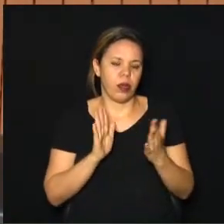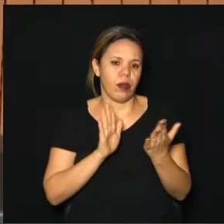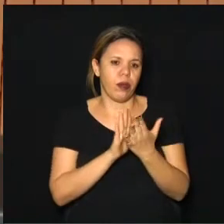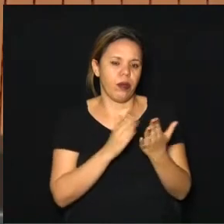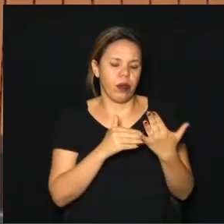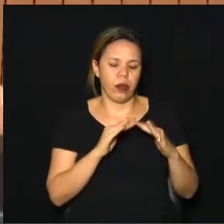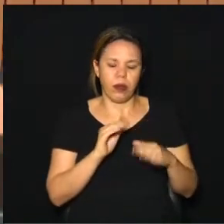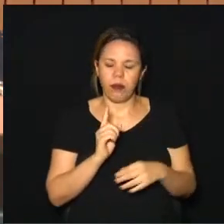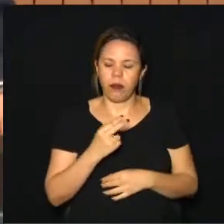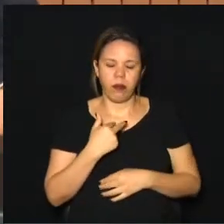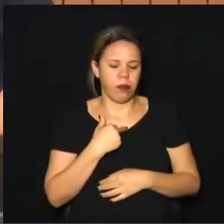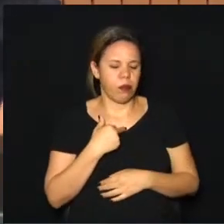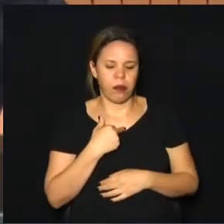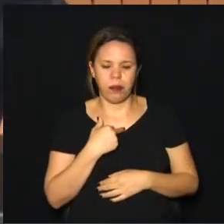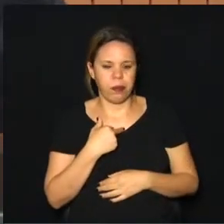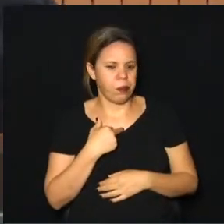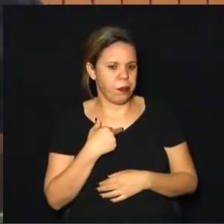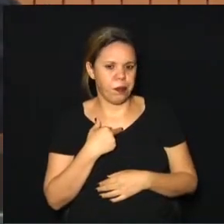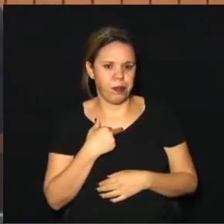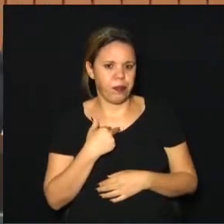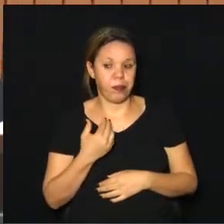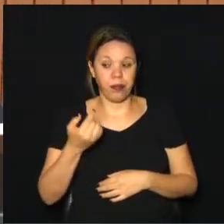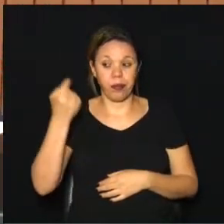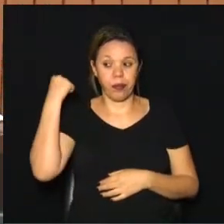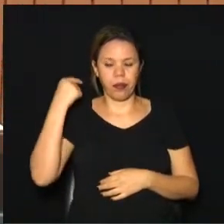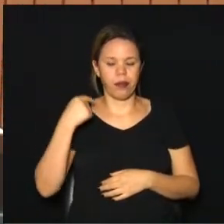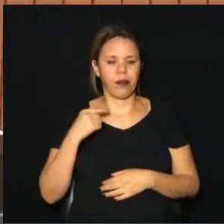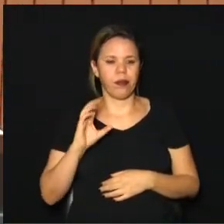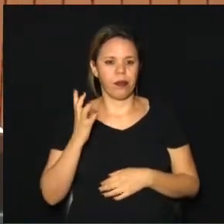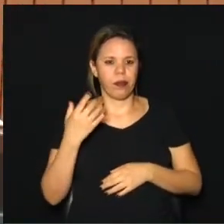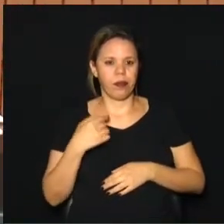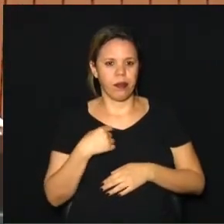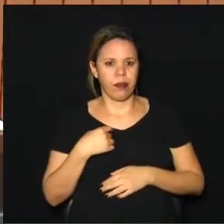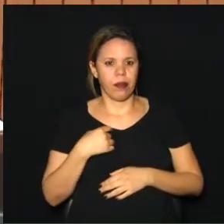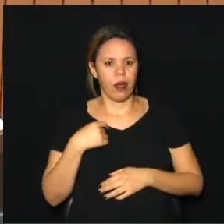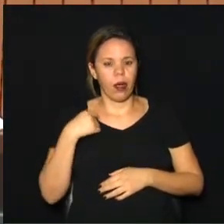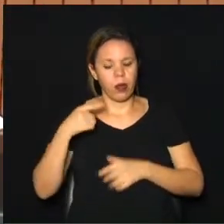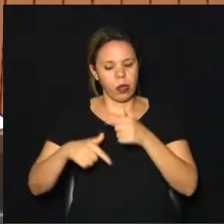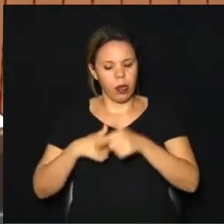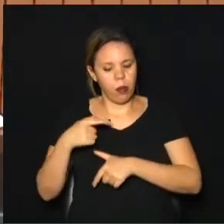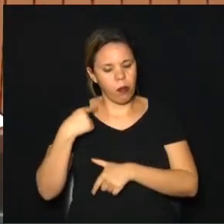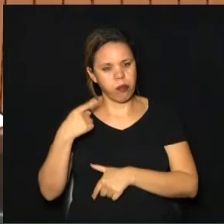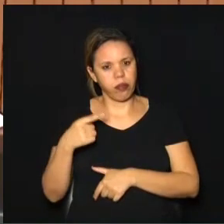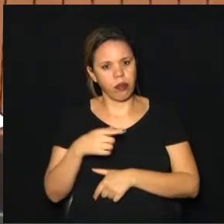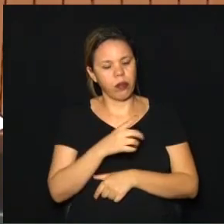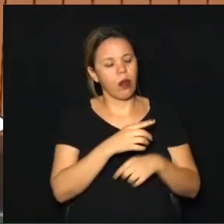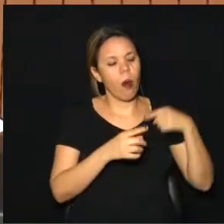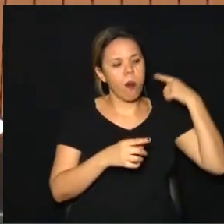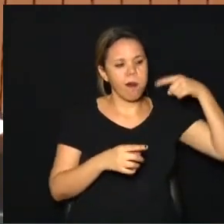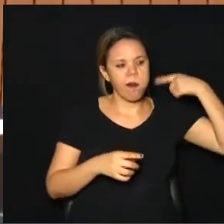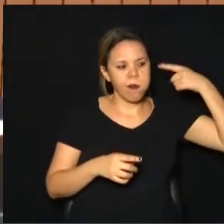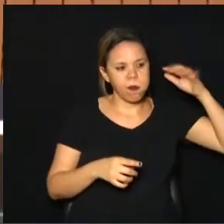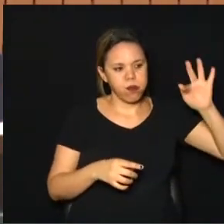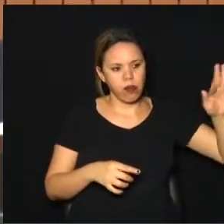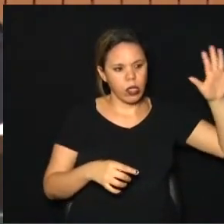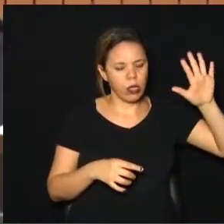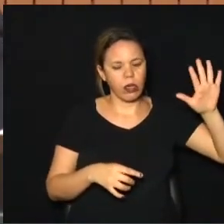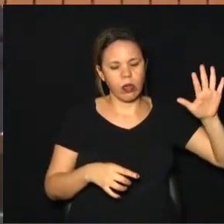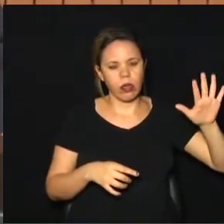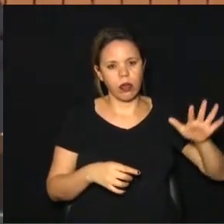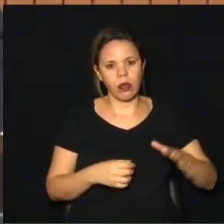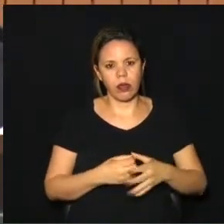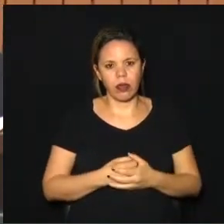das escolas. Certa vez eu advogava para um deputado federal